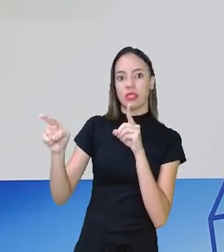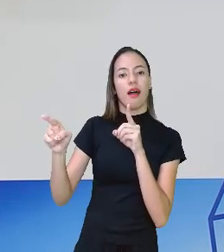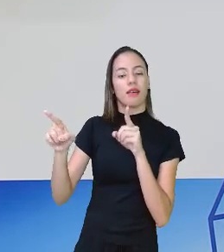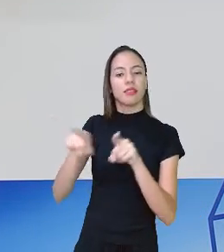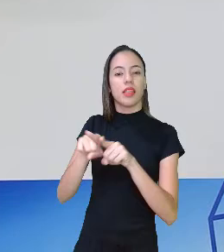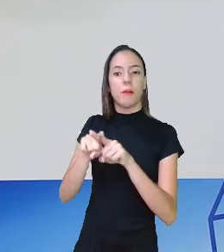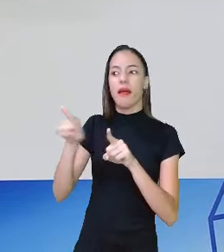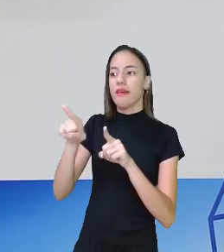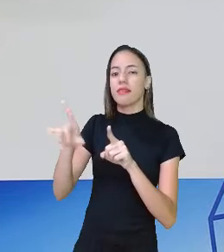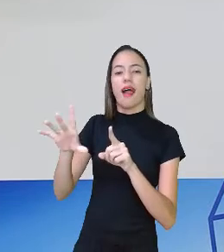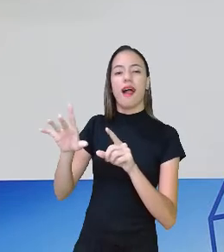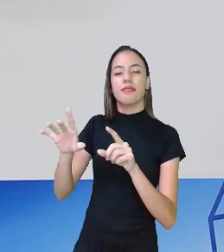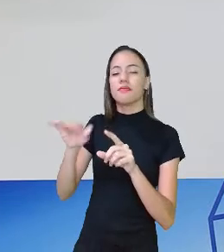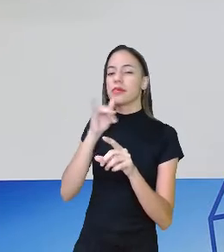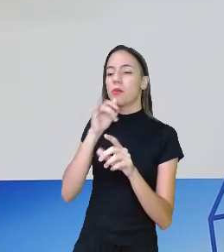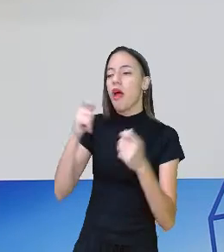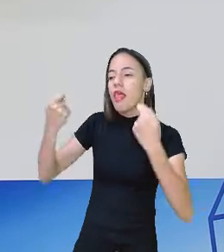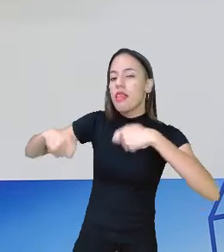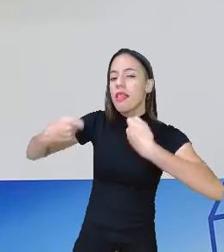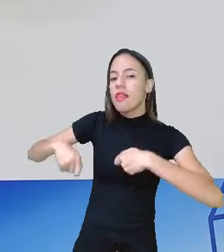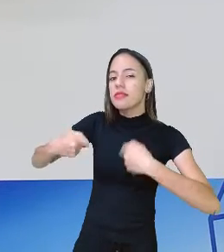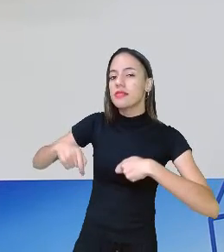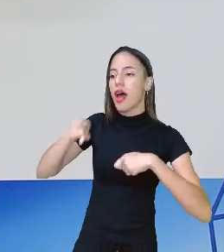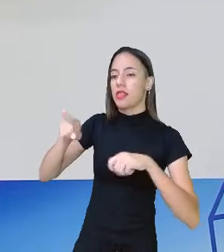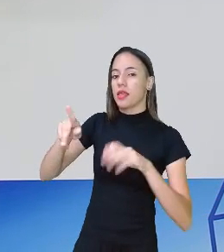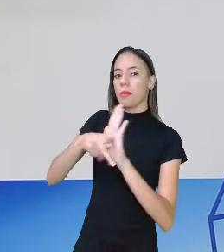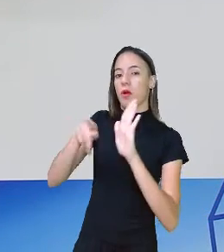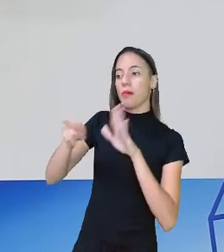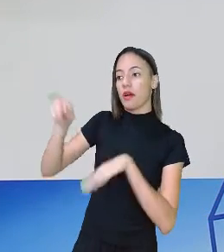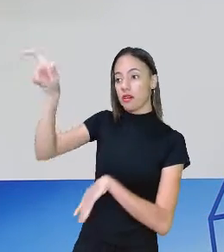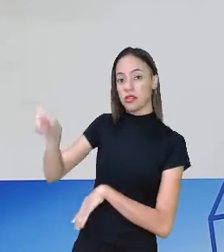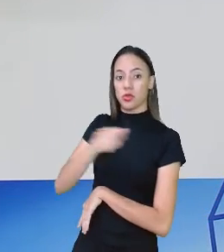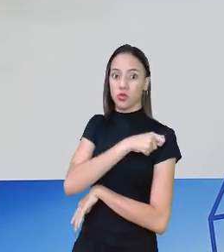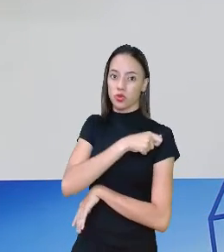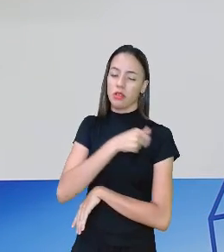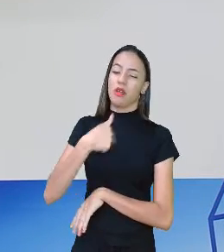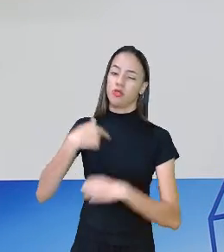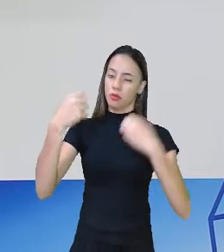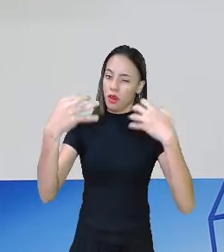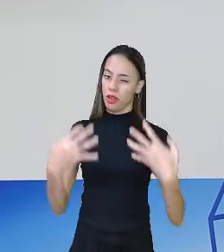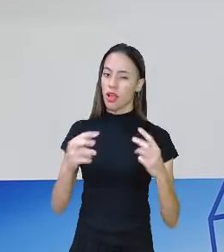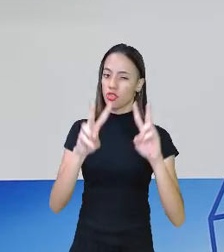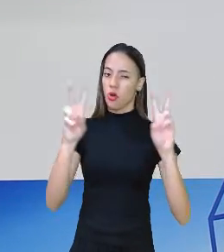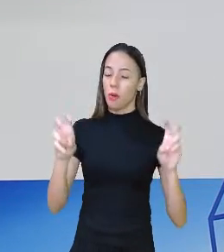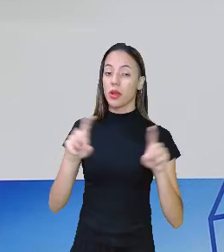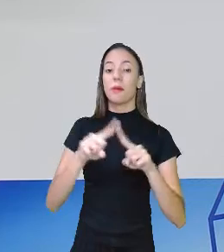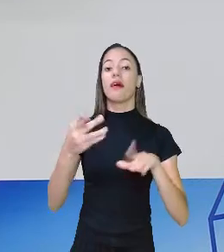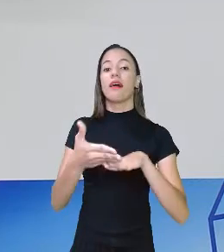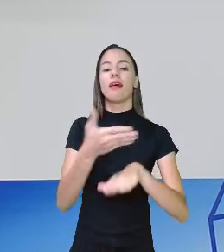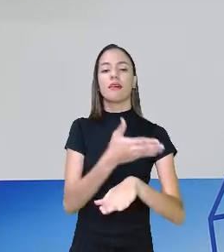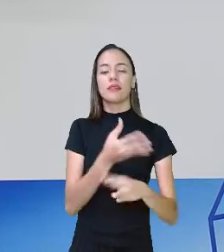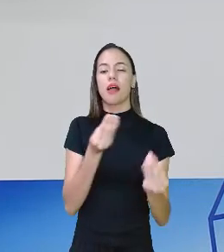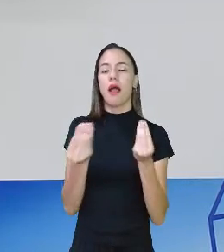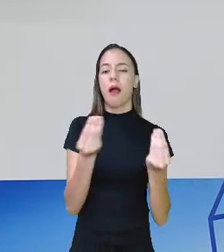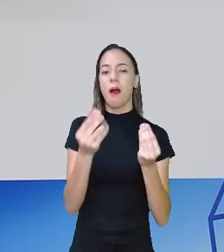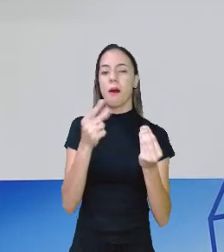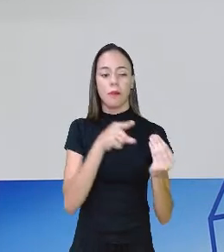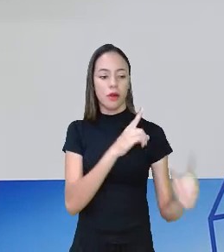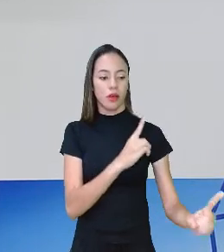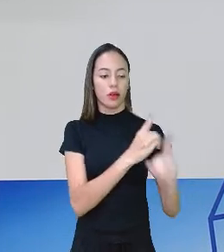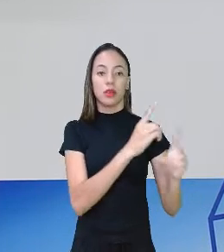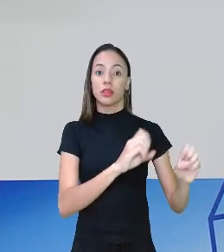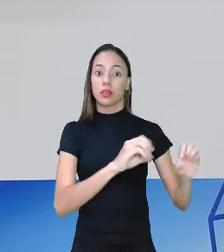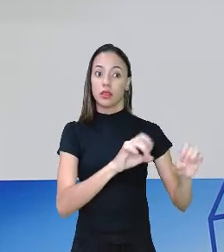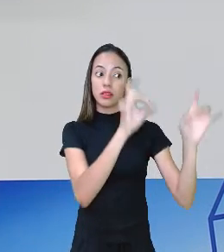especificidade deste estudante. Então, vamos falar um pouquinho sobre isso, mas antes, onde você pode encontrar a educação